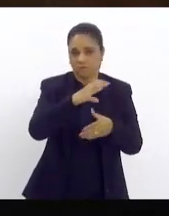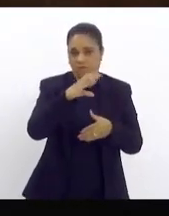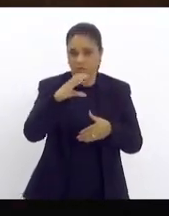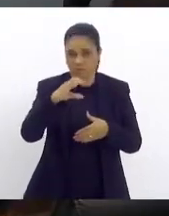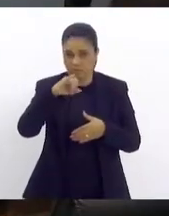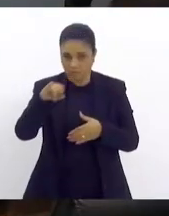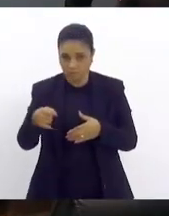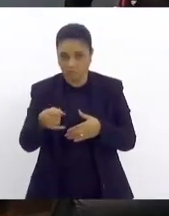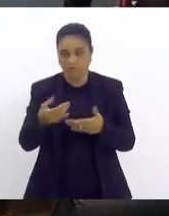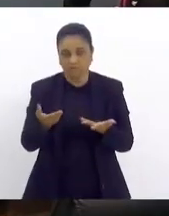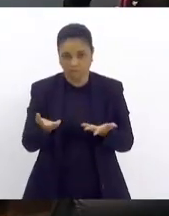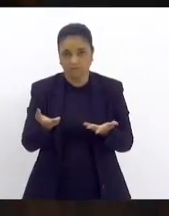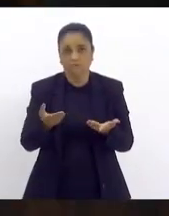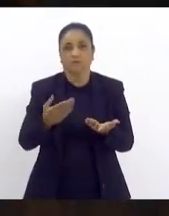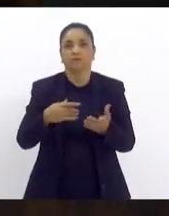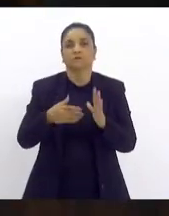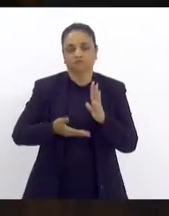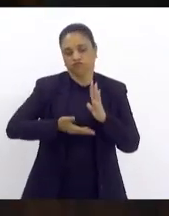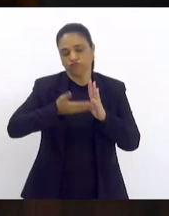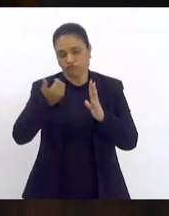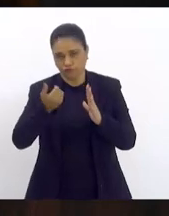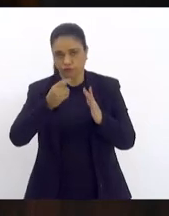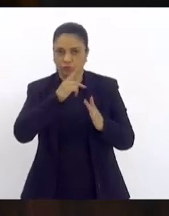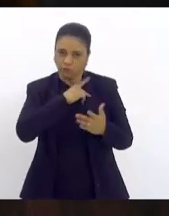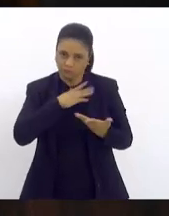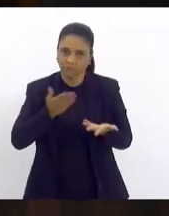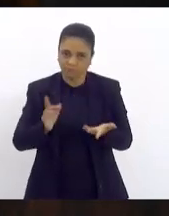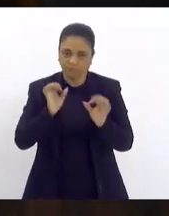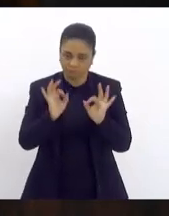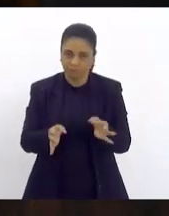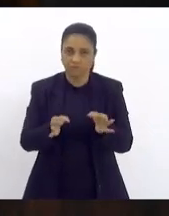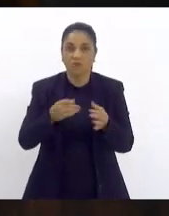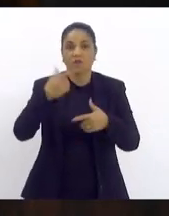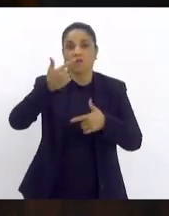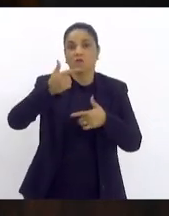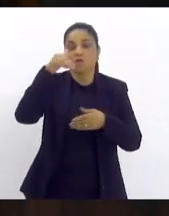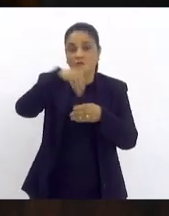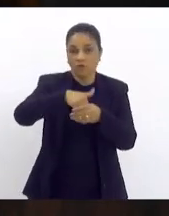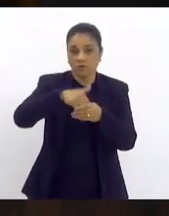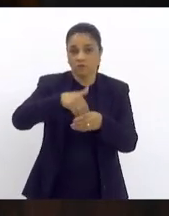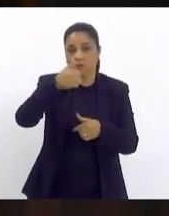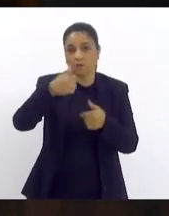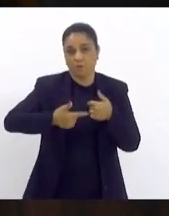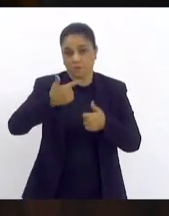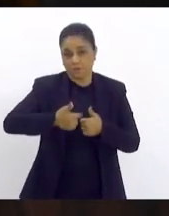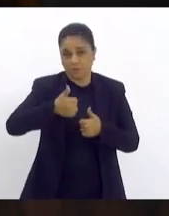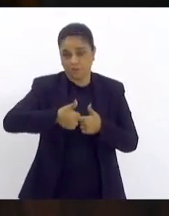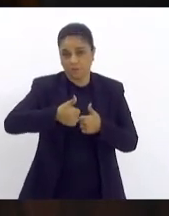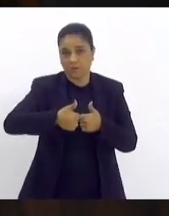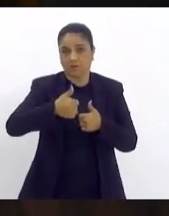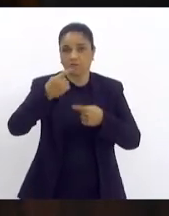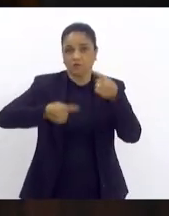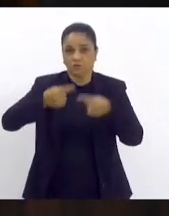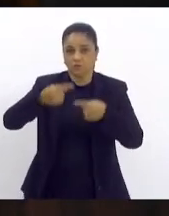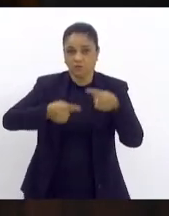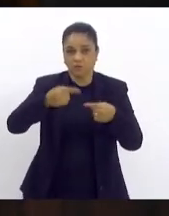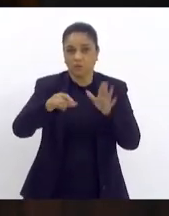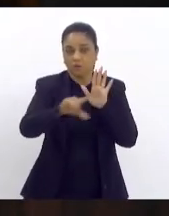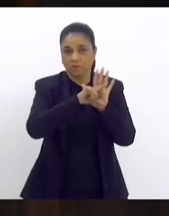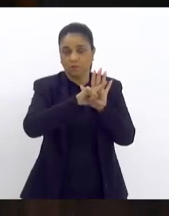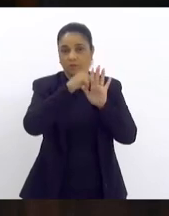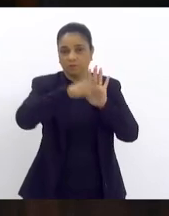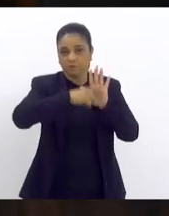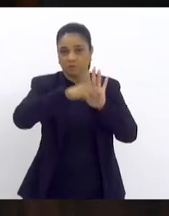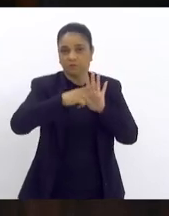a presidência retira em Ofício anuncio em votação em primeira discussão projeto de lei número 32 87